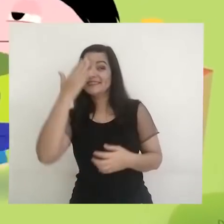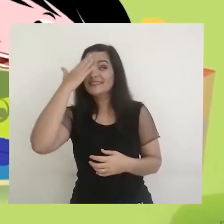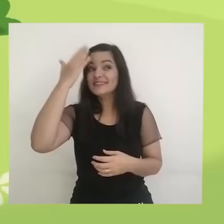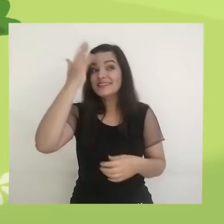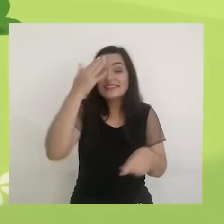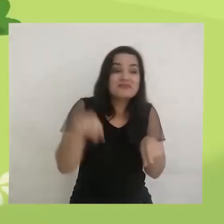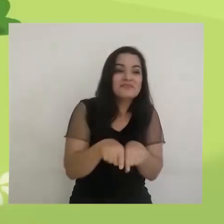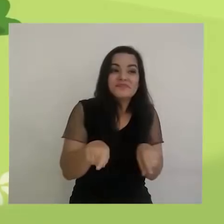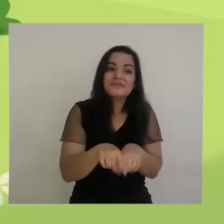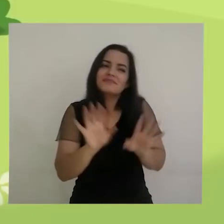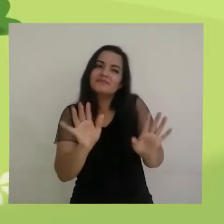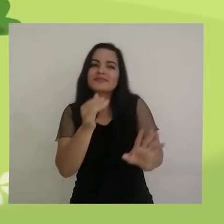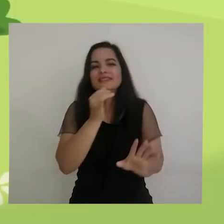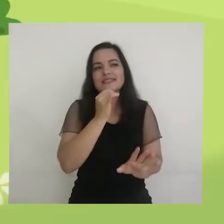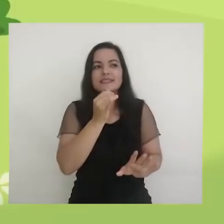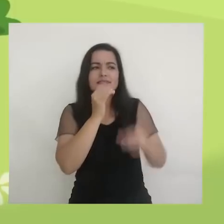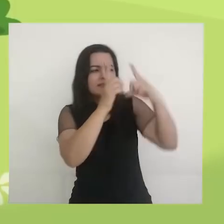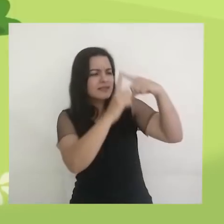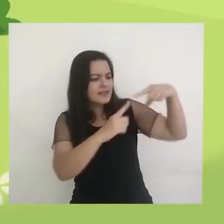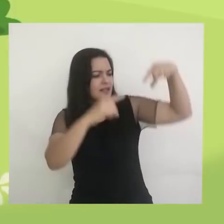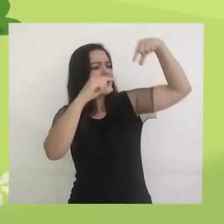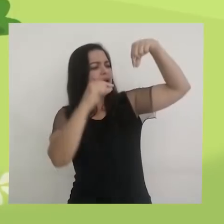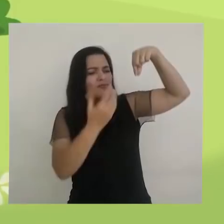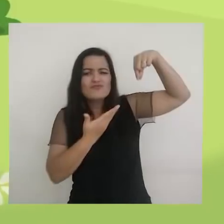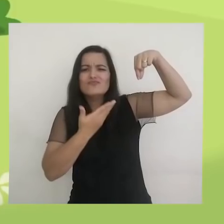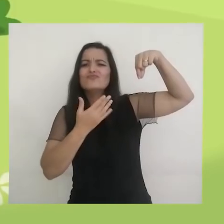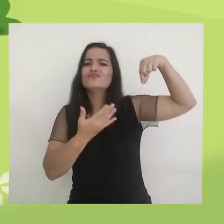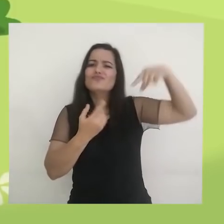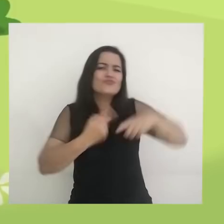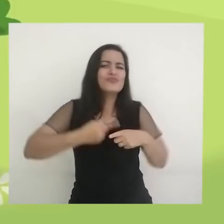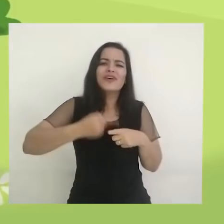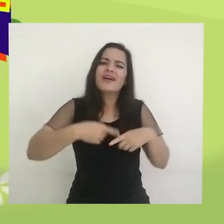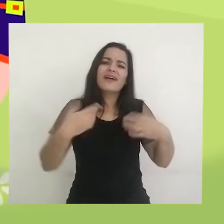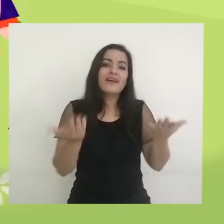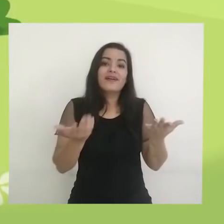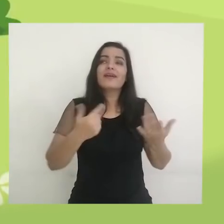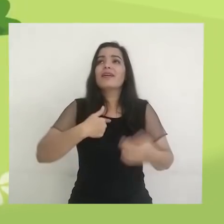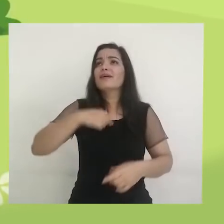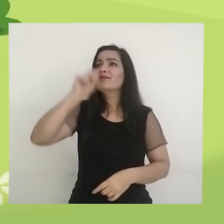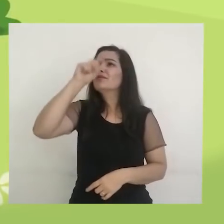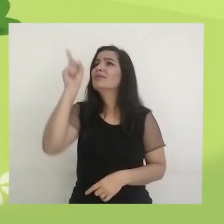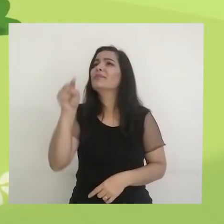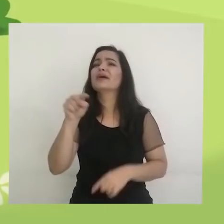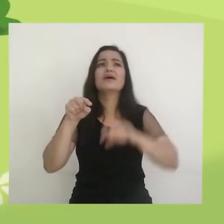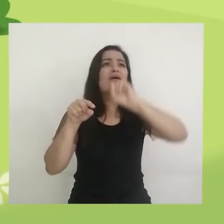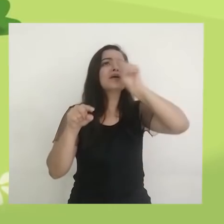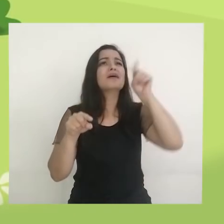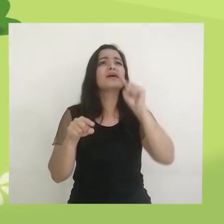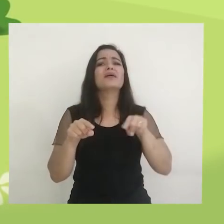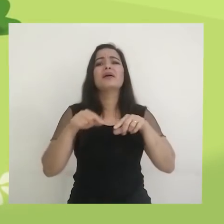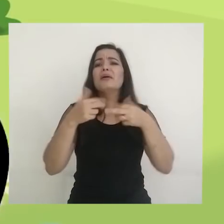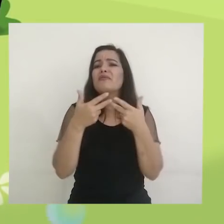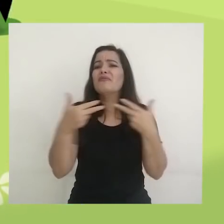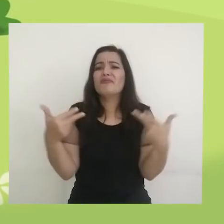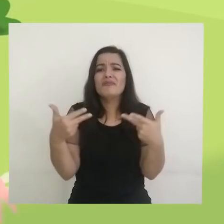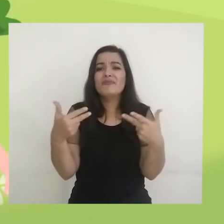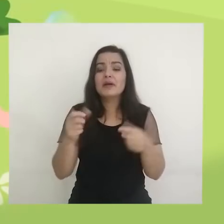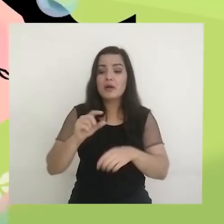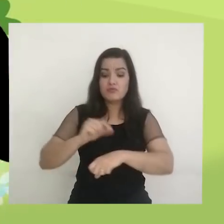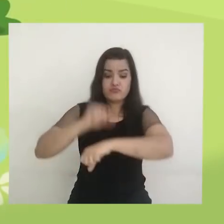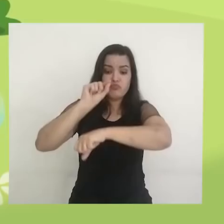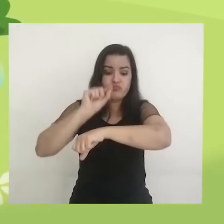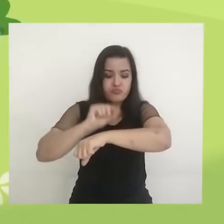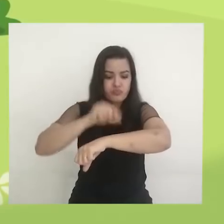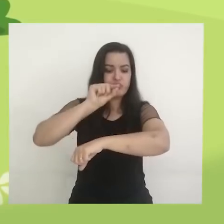Eu quero saber pra que serve a lua. Eu tenho tanta pergunta, por que